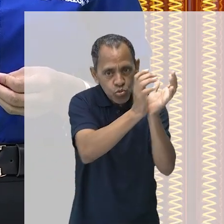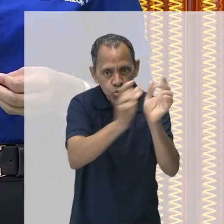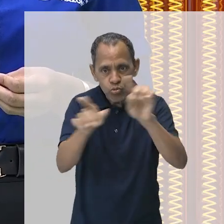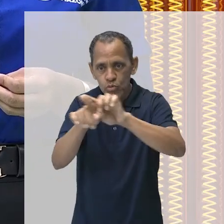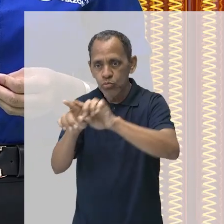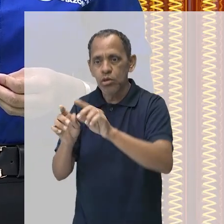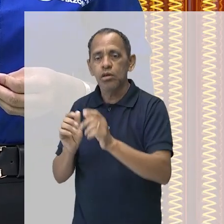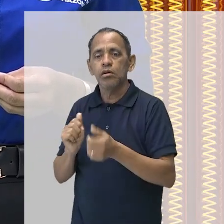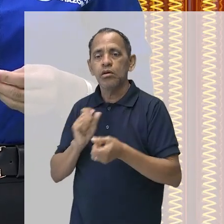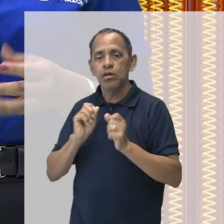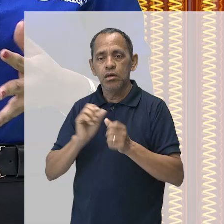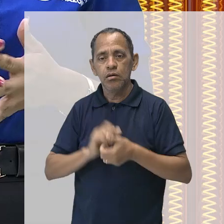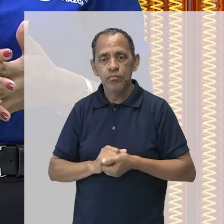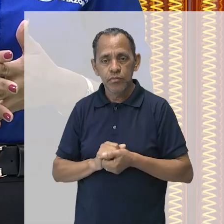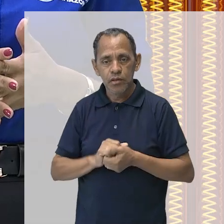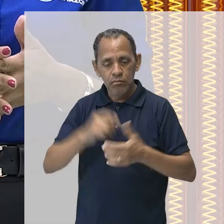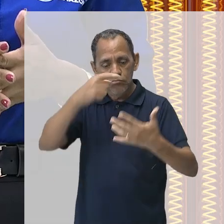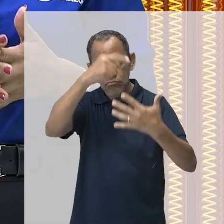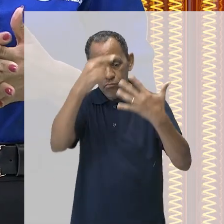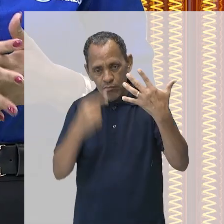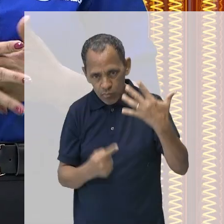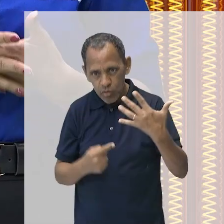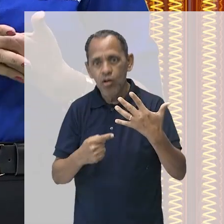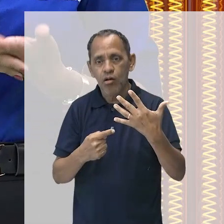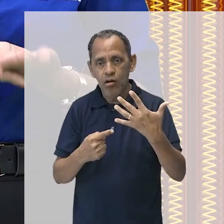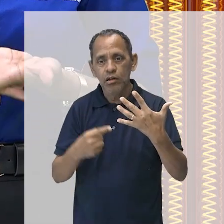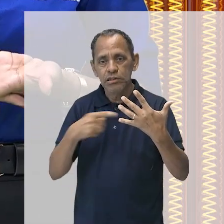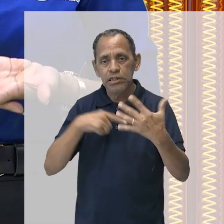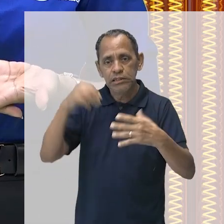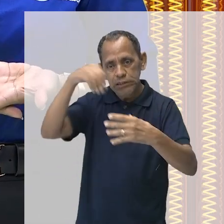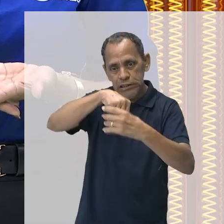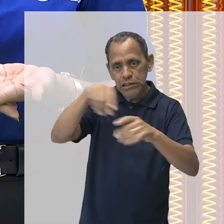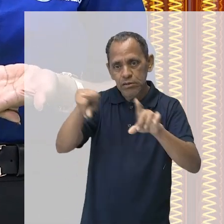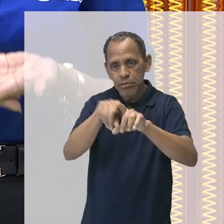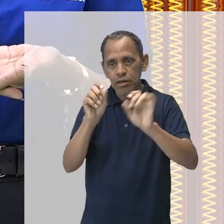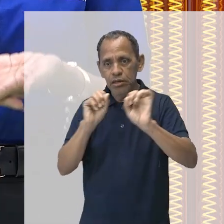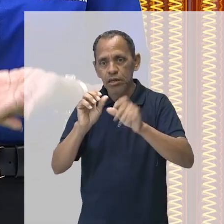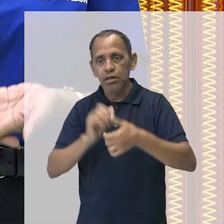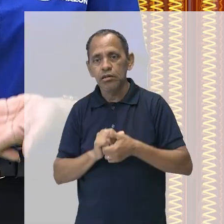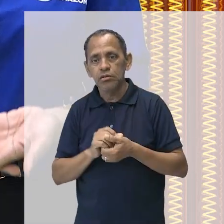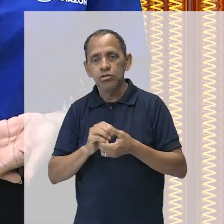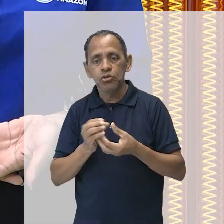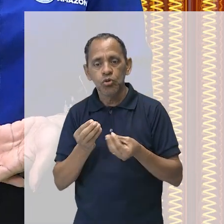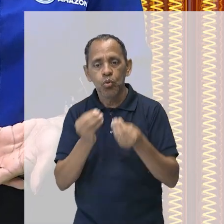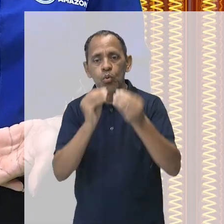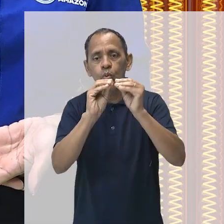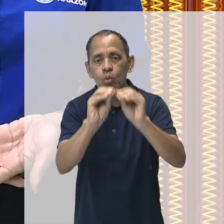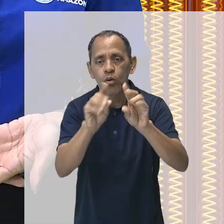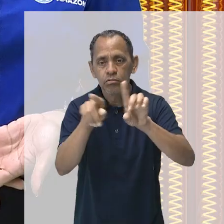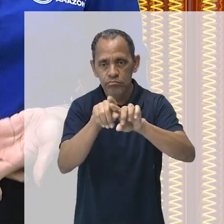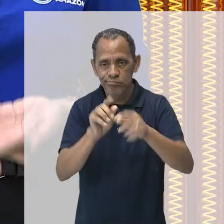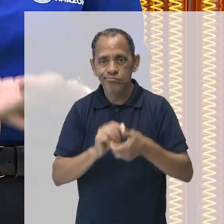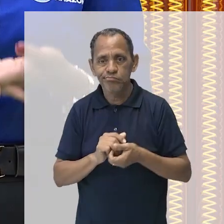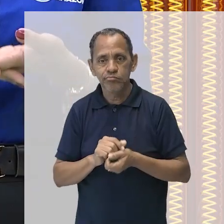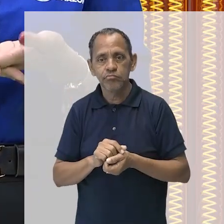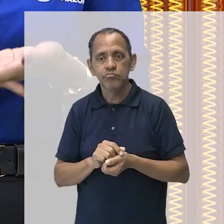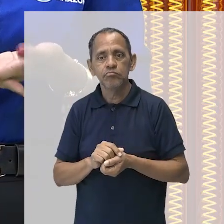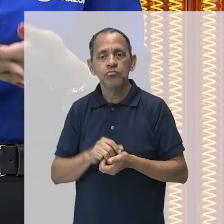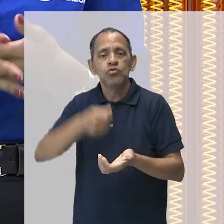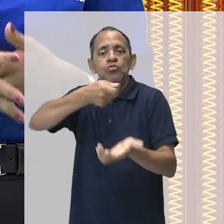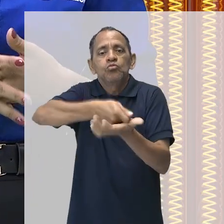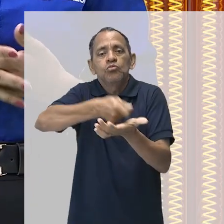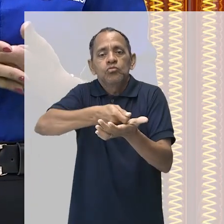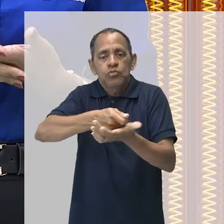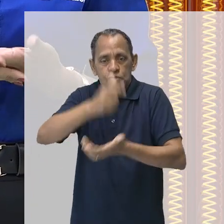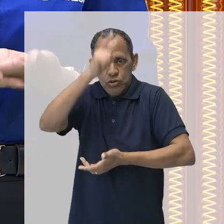esses fatores elencados, né, fazem parte justamente do que foi colocado, foi imposto para a Alemanha, que foi considerada